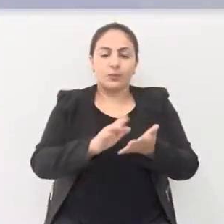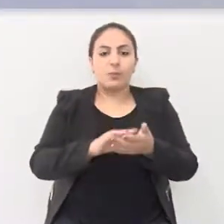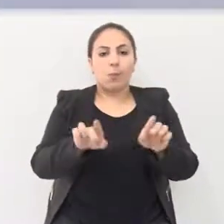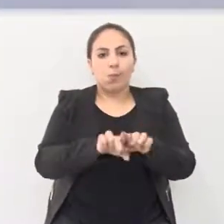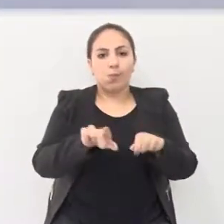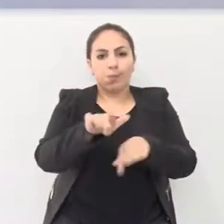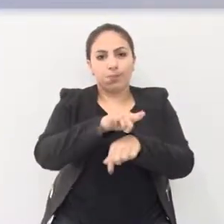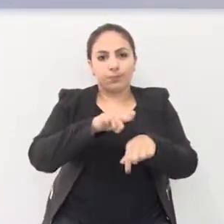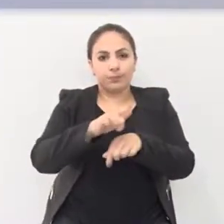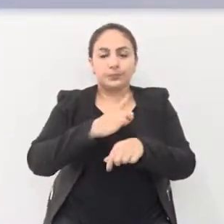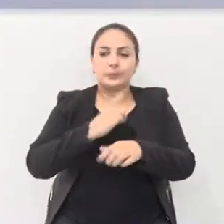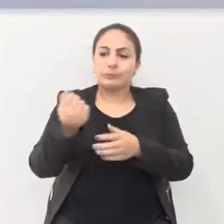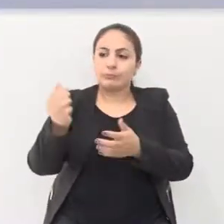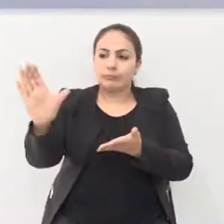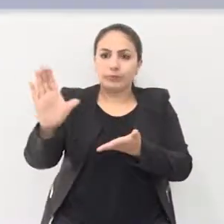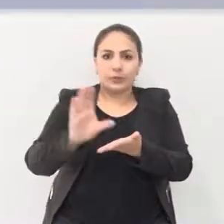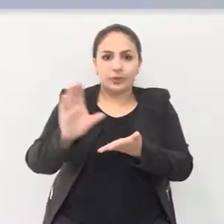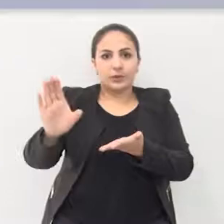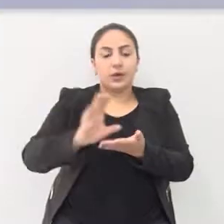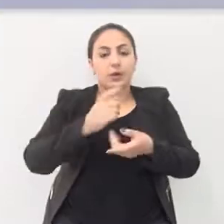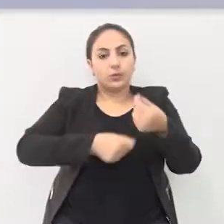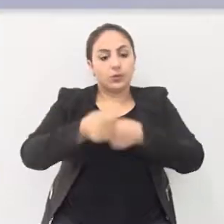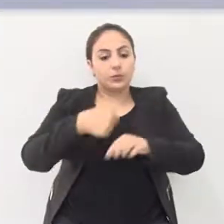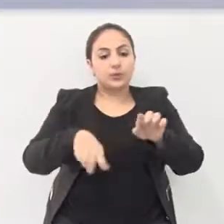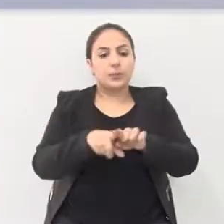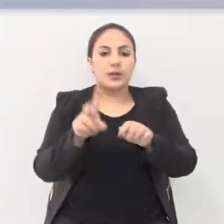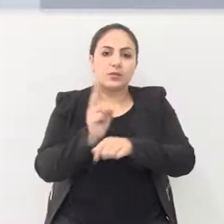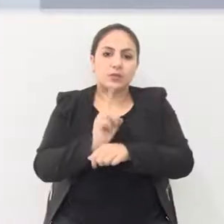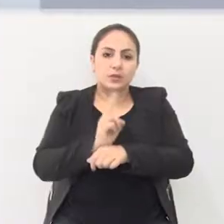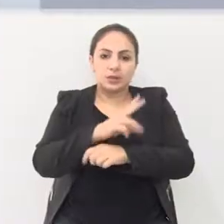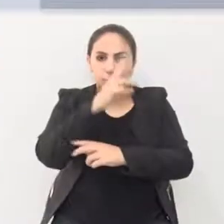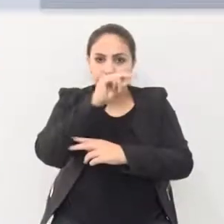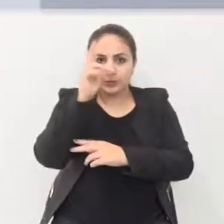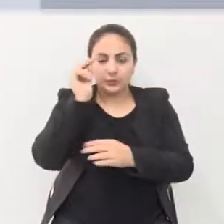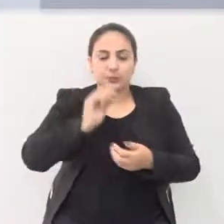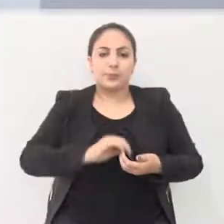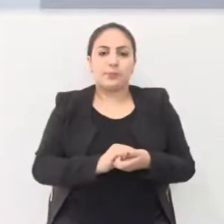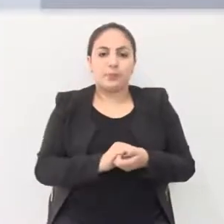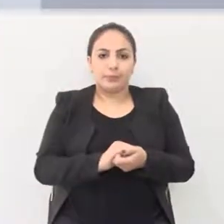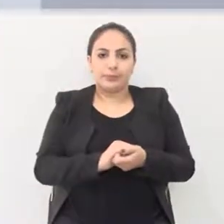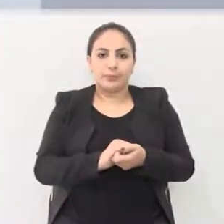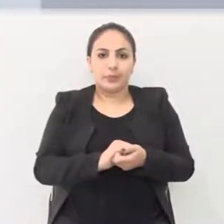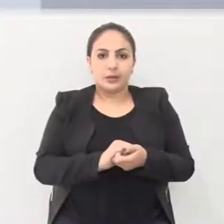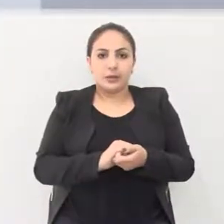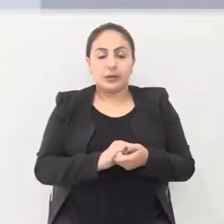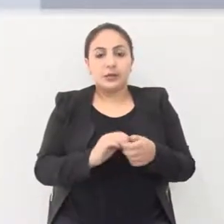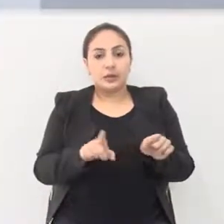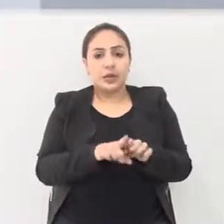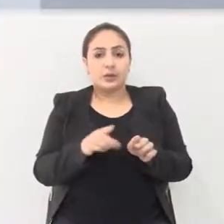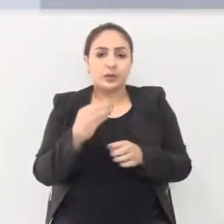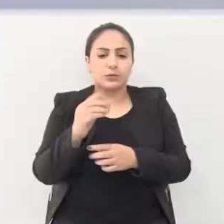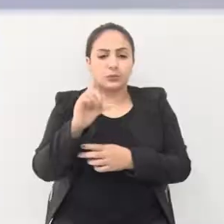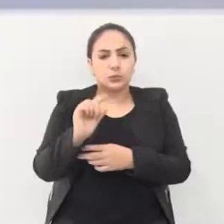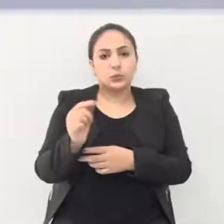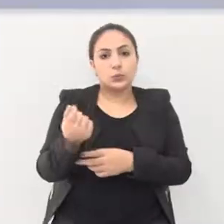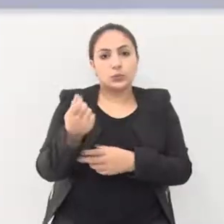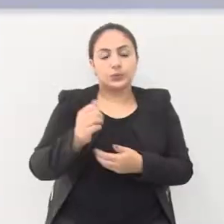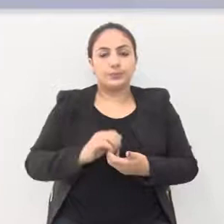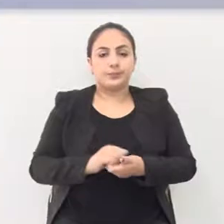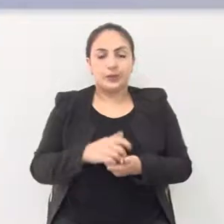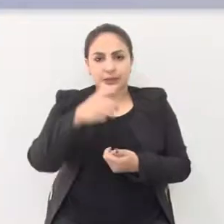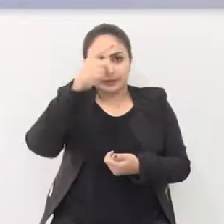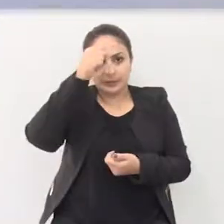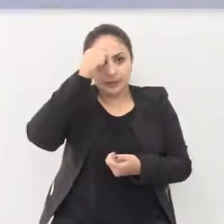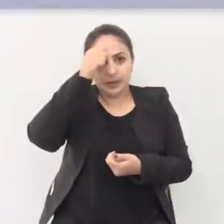vai receber incentivos econômicos e fiscais do município. Com certeza viabilizará mais, vão baixar os custos.